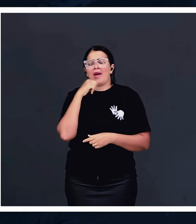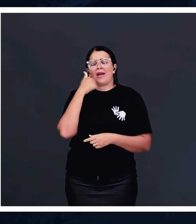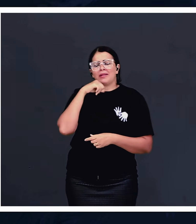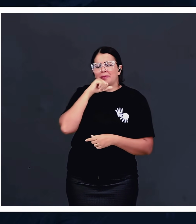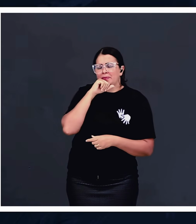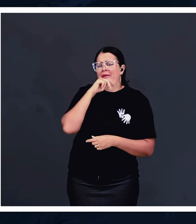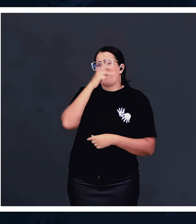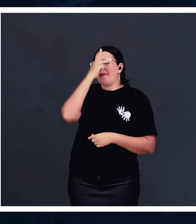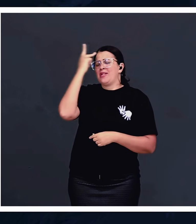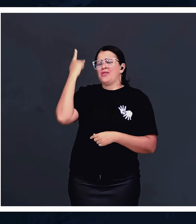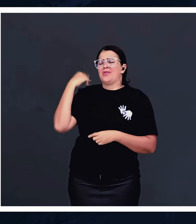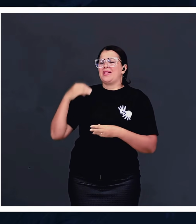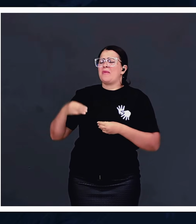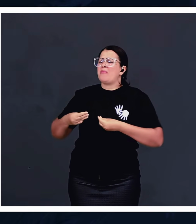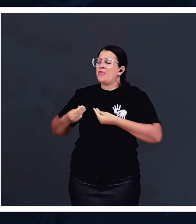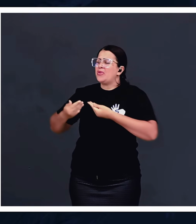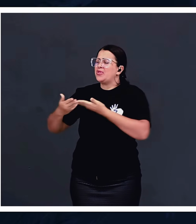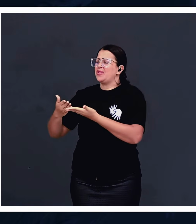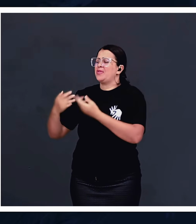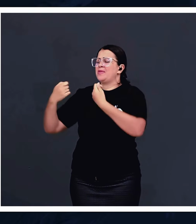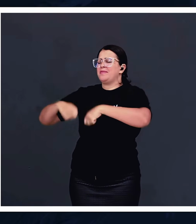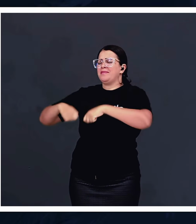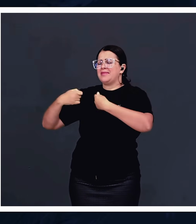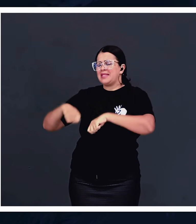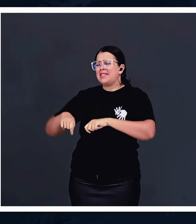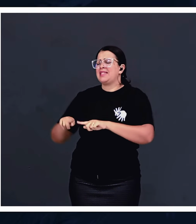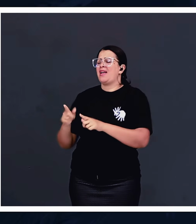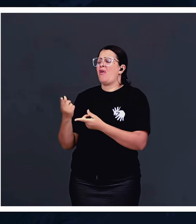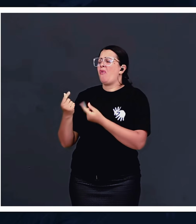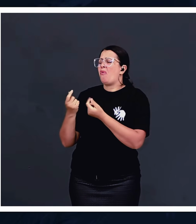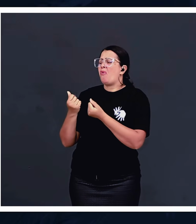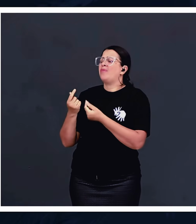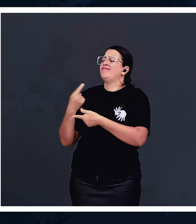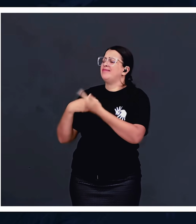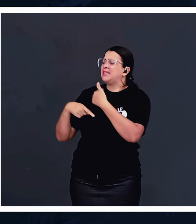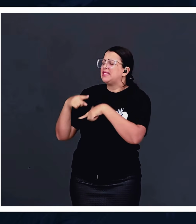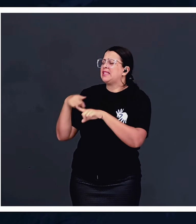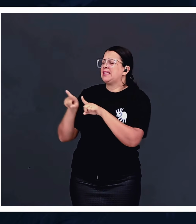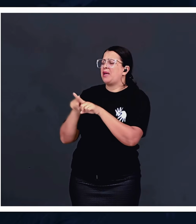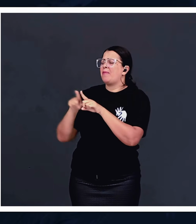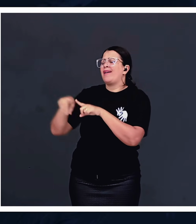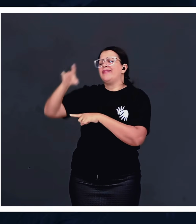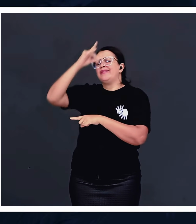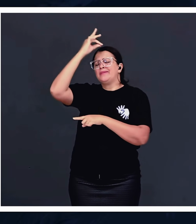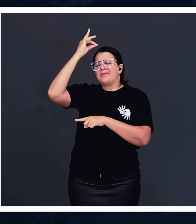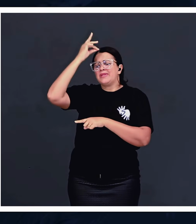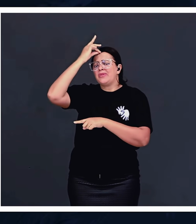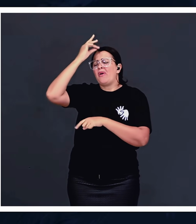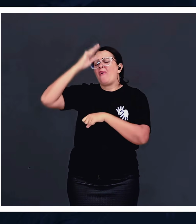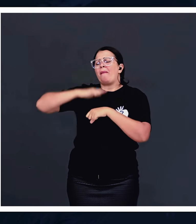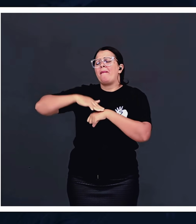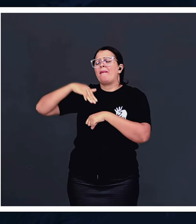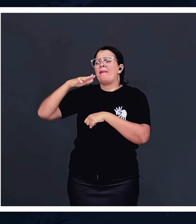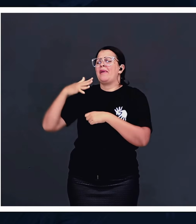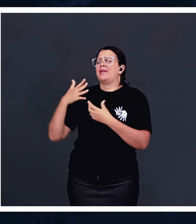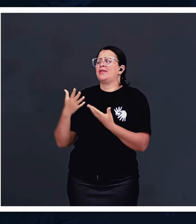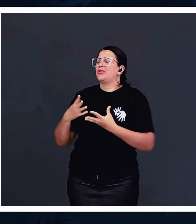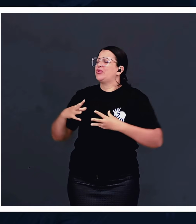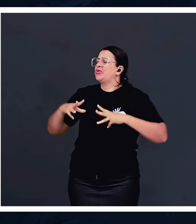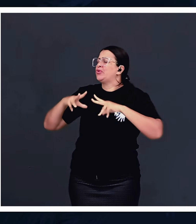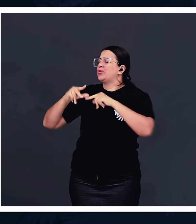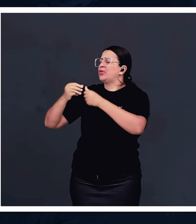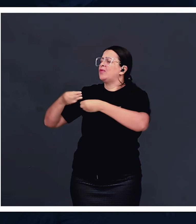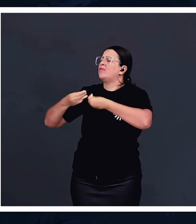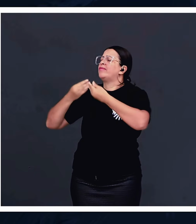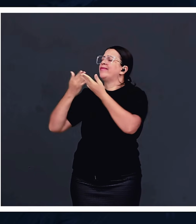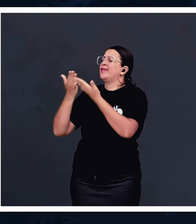pessoas apresentando suas necessidades financeiras, suas necessidades espirituais. Tudo isso é colocado diante de